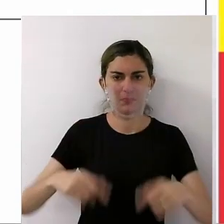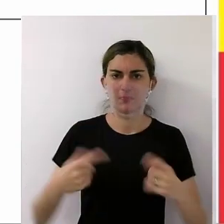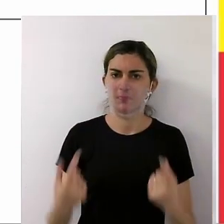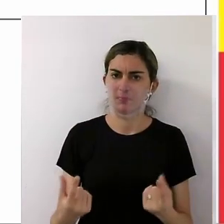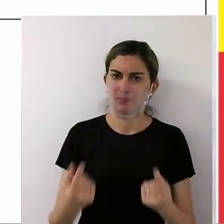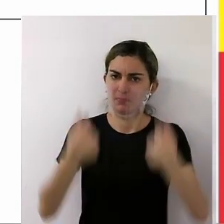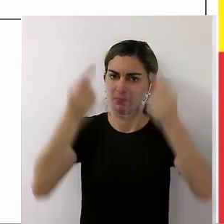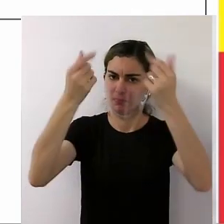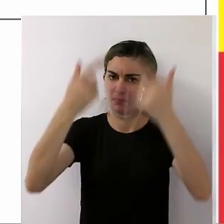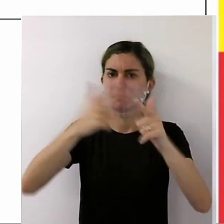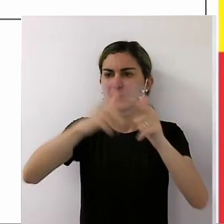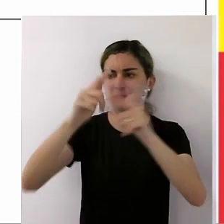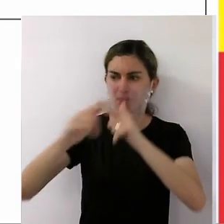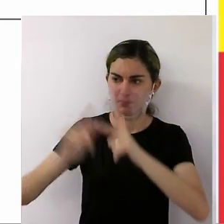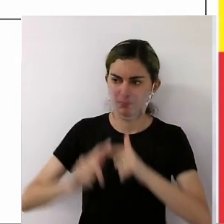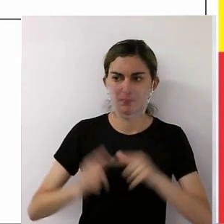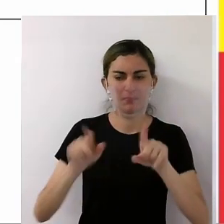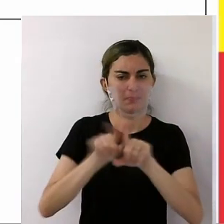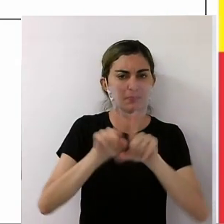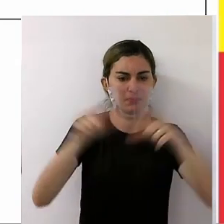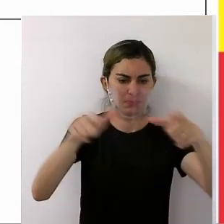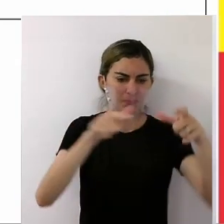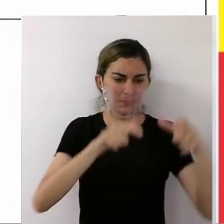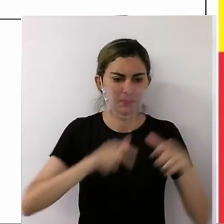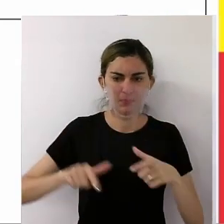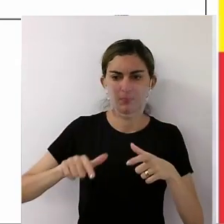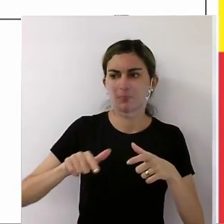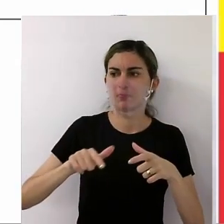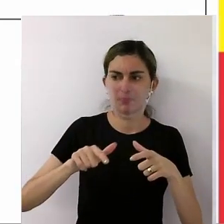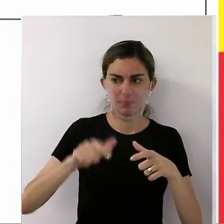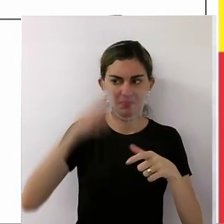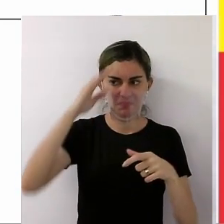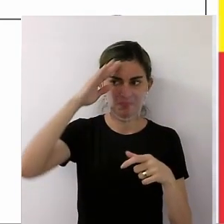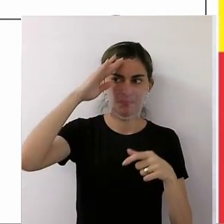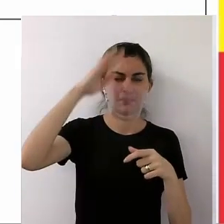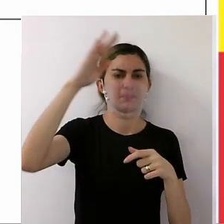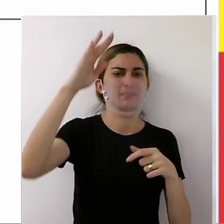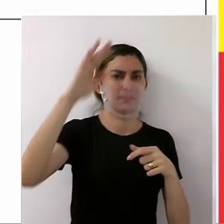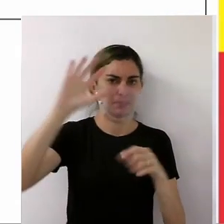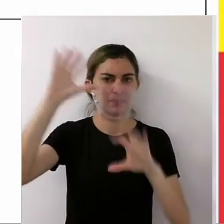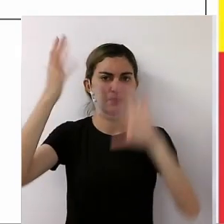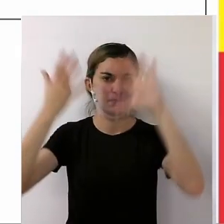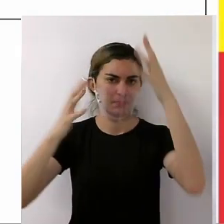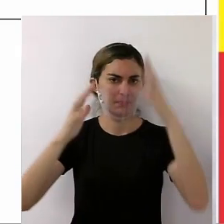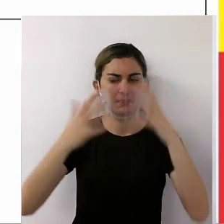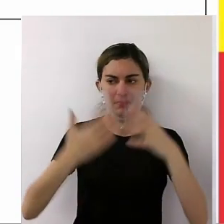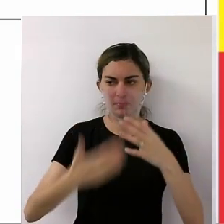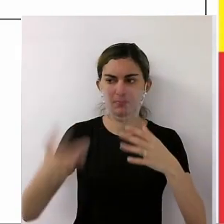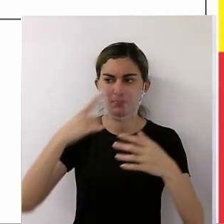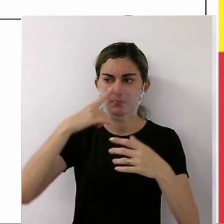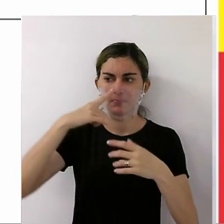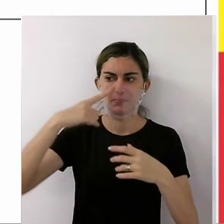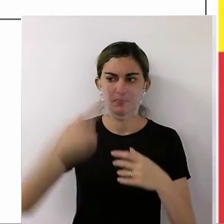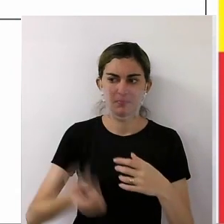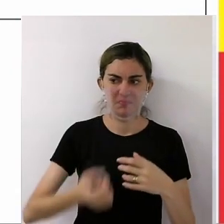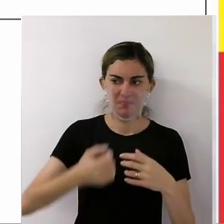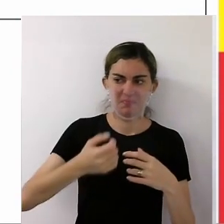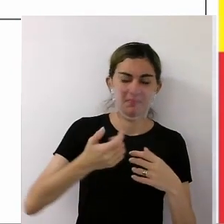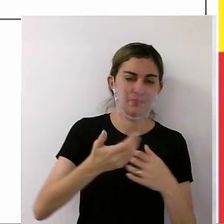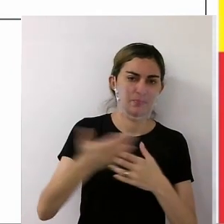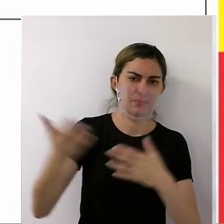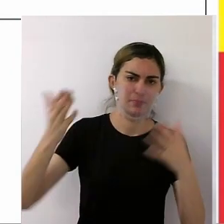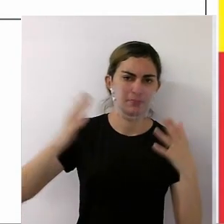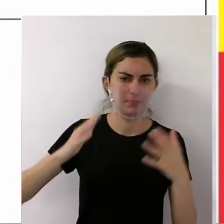econômicas e também o ambiente ao seu redor. As principais ocorrências são os lixos que